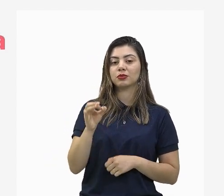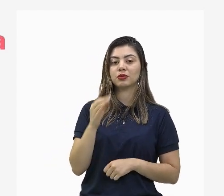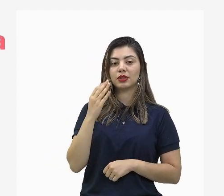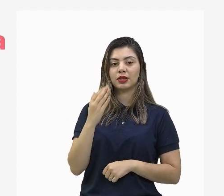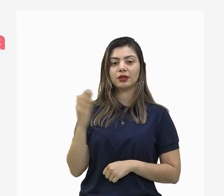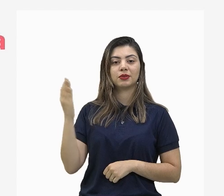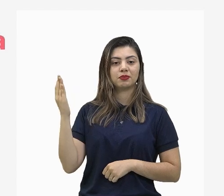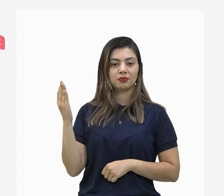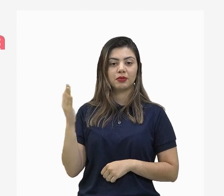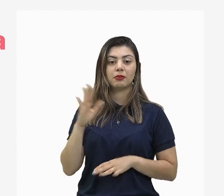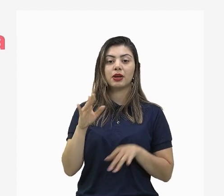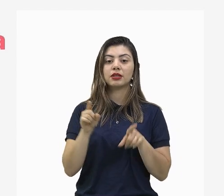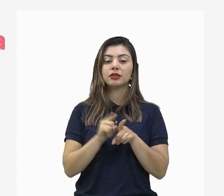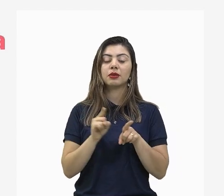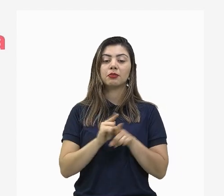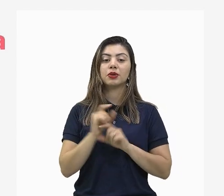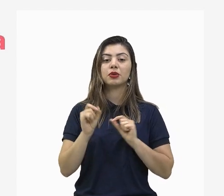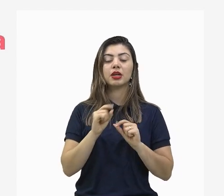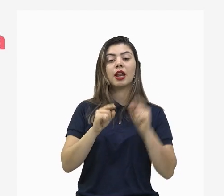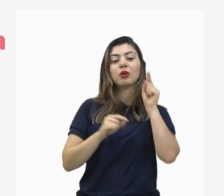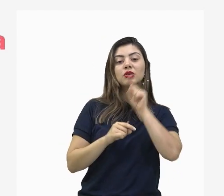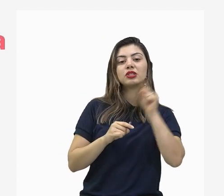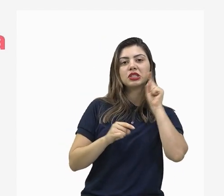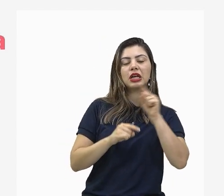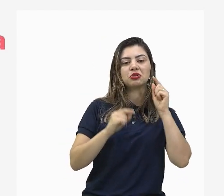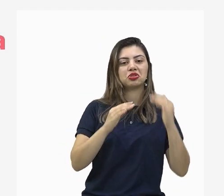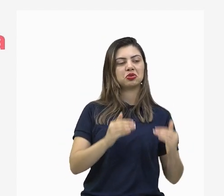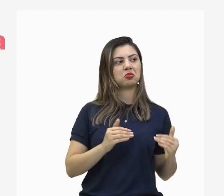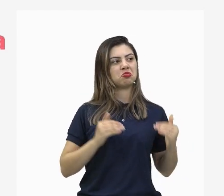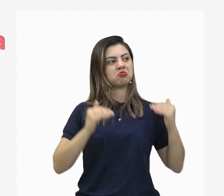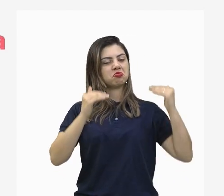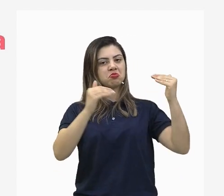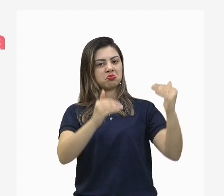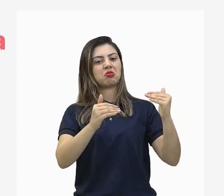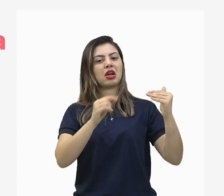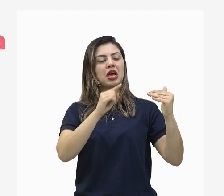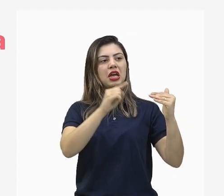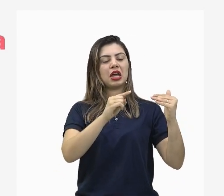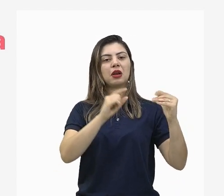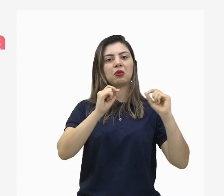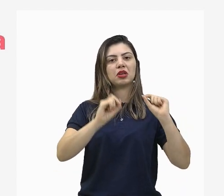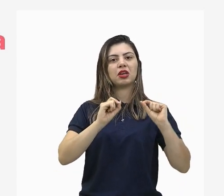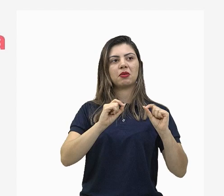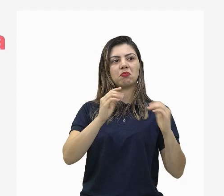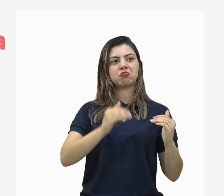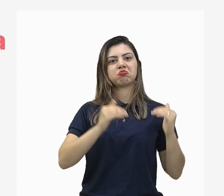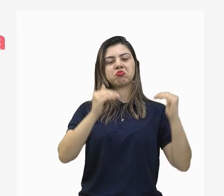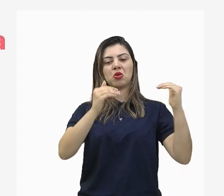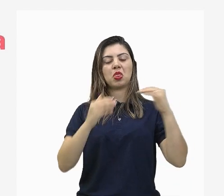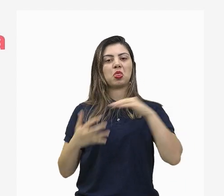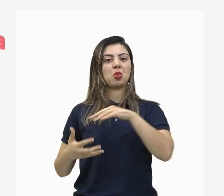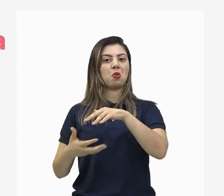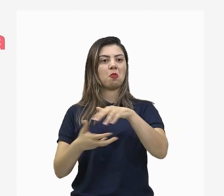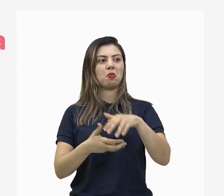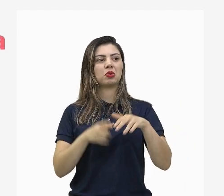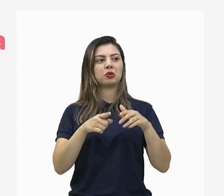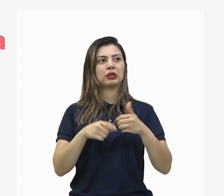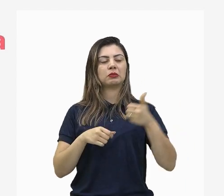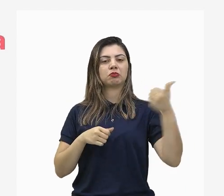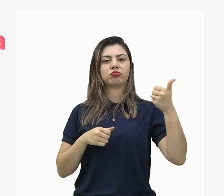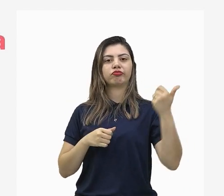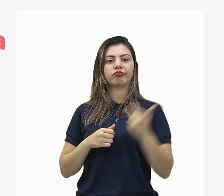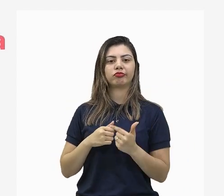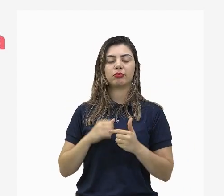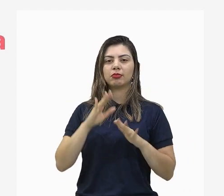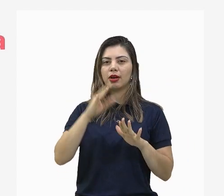europeu. Temos também aí a ascensão dos Estados Unidos da América como uma potência global. E lembrem-se, a